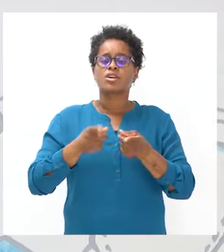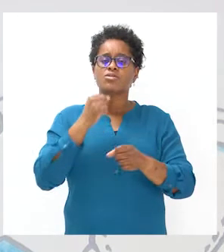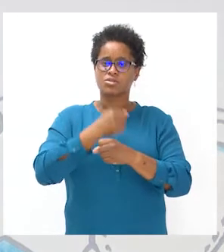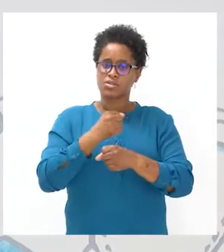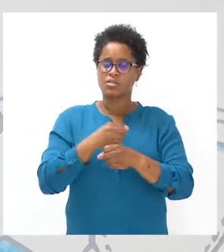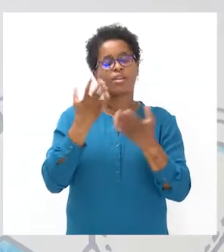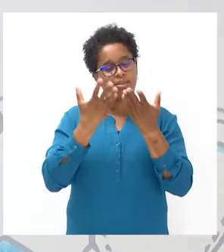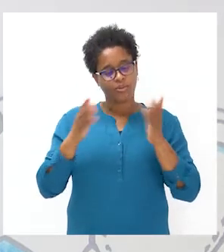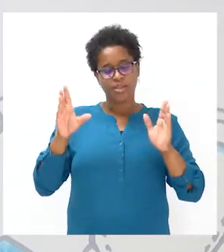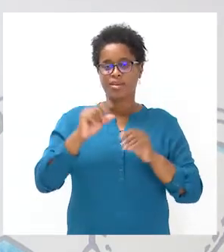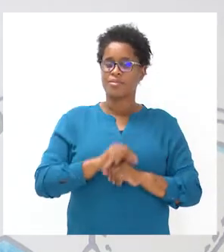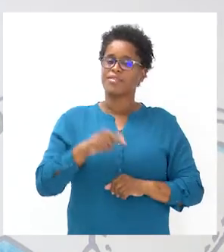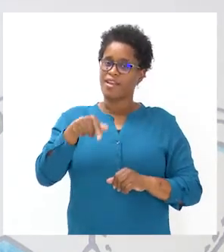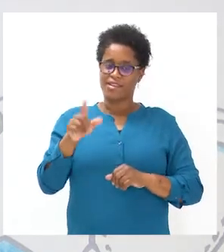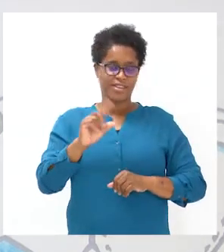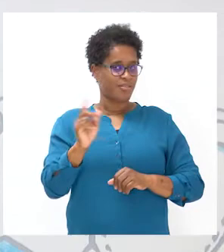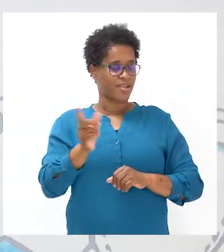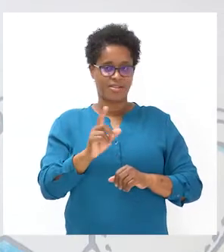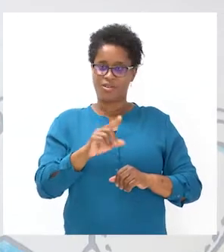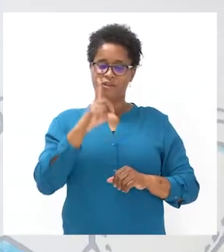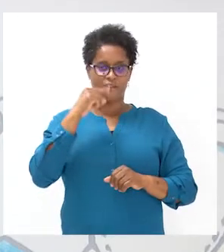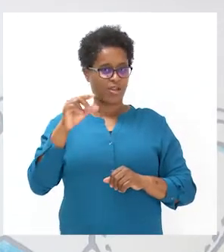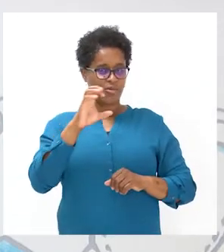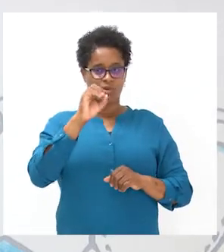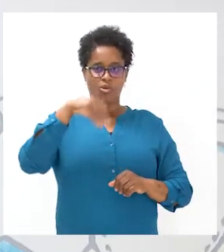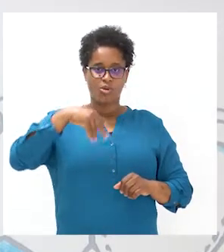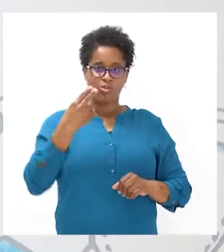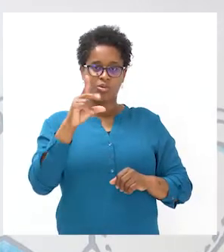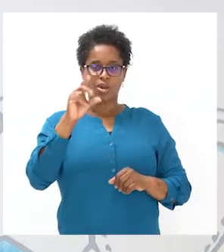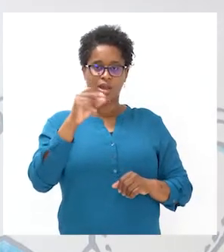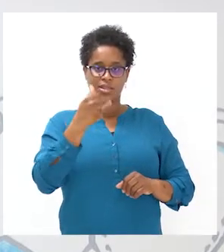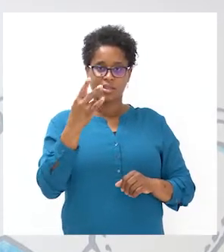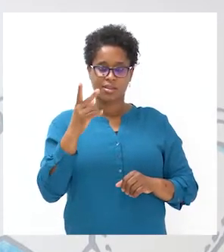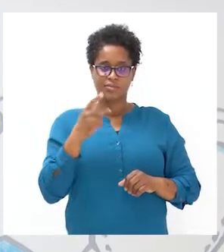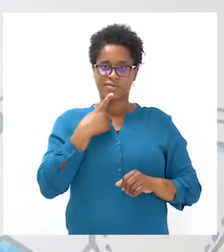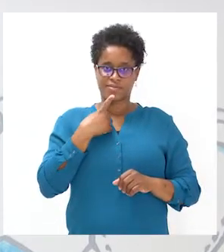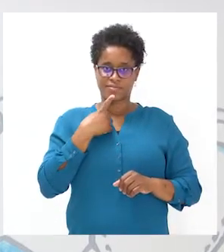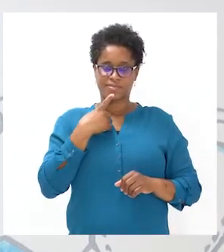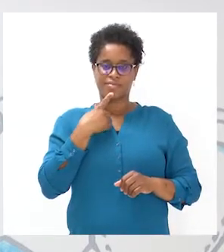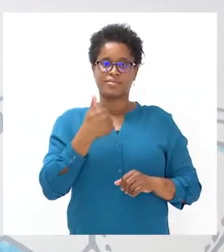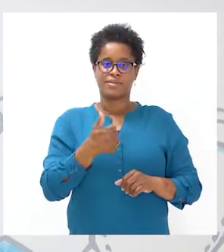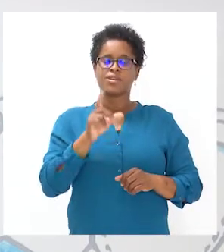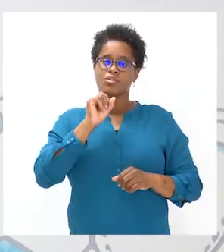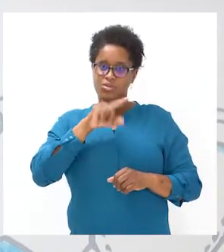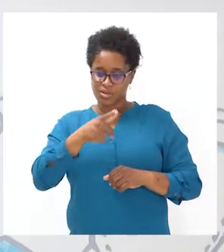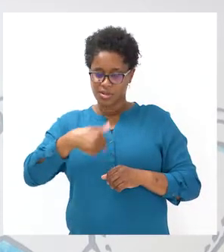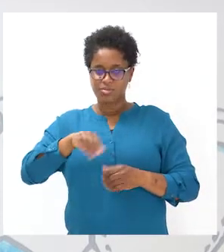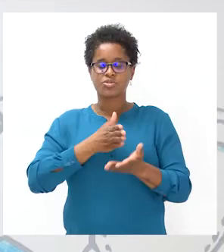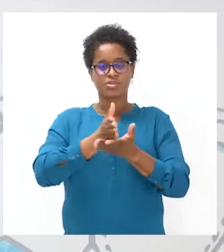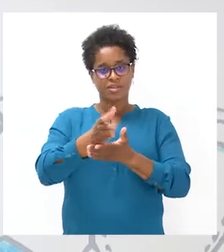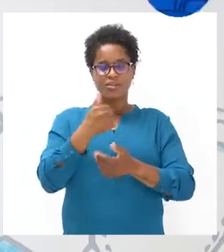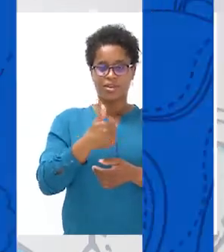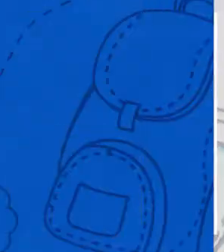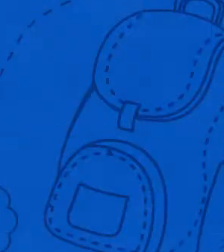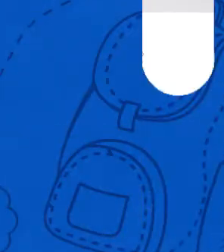exercícios, naturalmente, que aqui não é verbo copulativo, certo? Percebido? Podemos continuar?